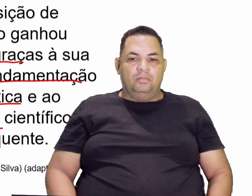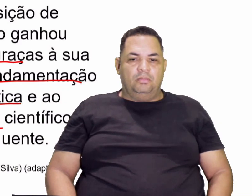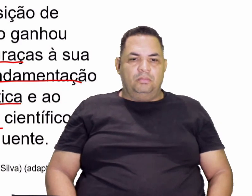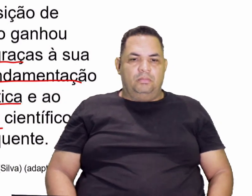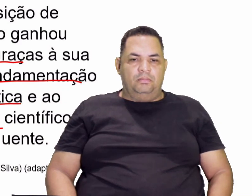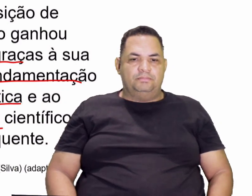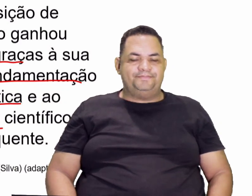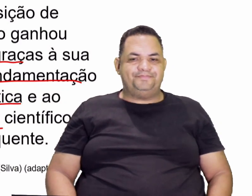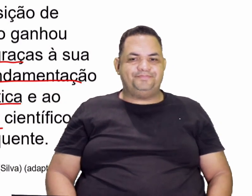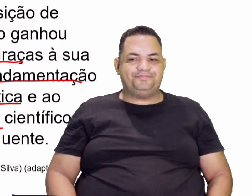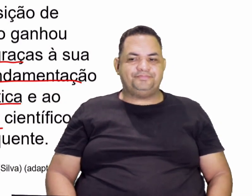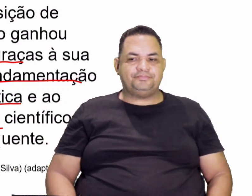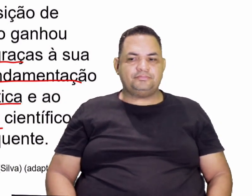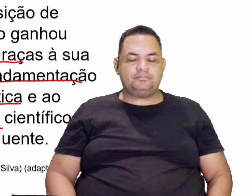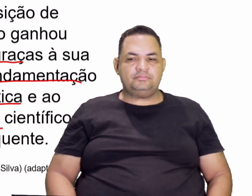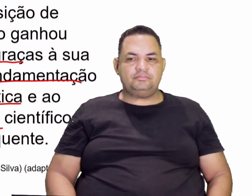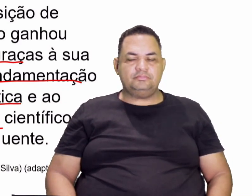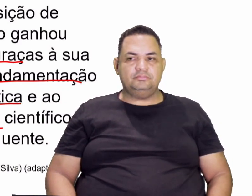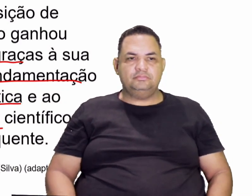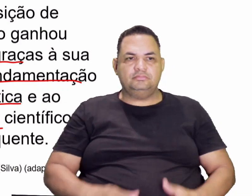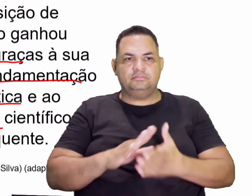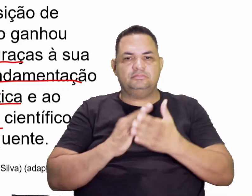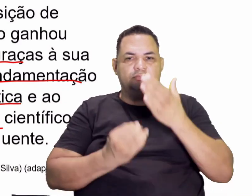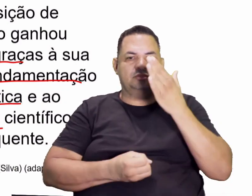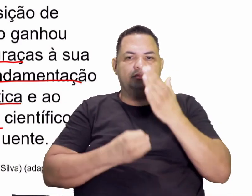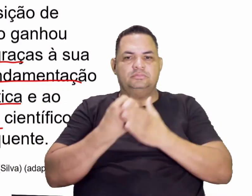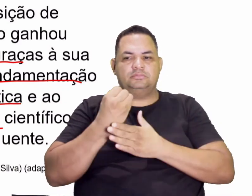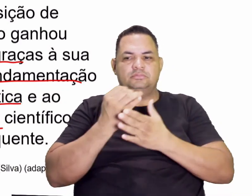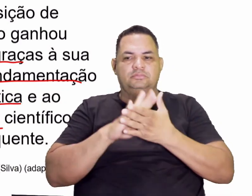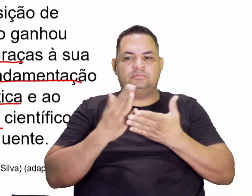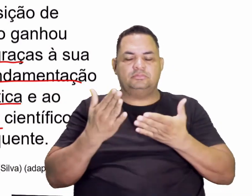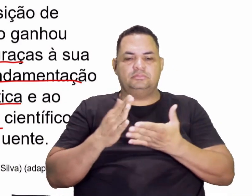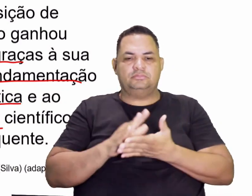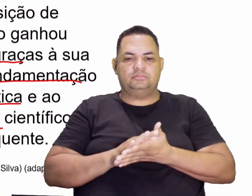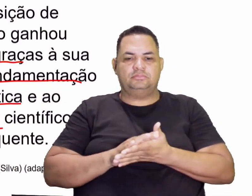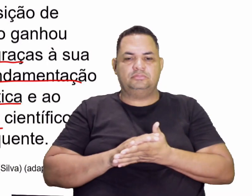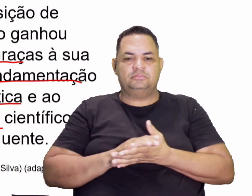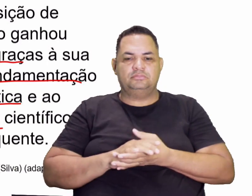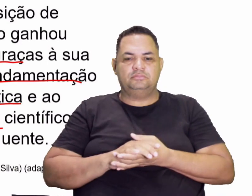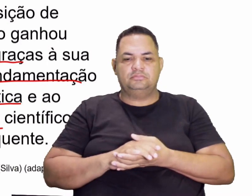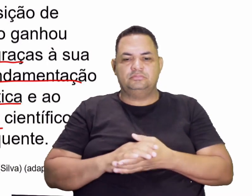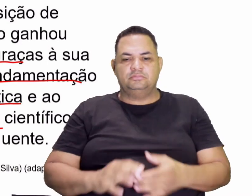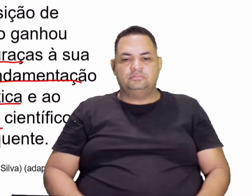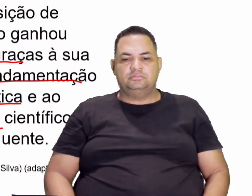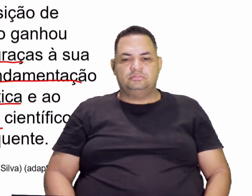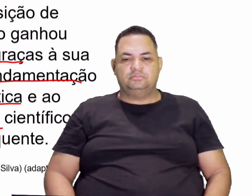Aí entra como surgiu o universo, né, pelo Pitágoras.